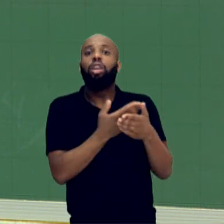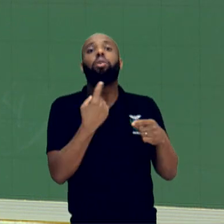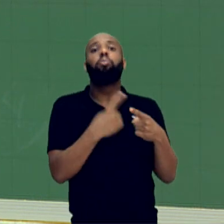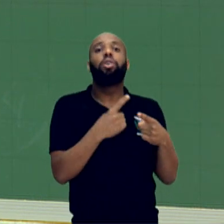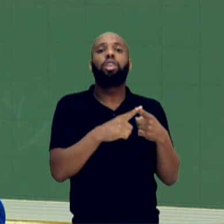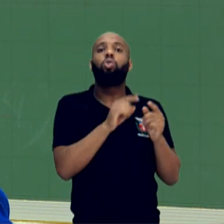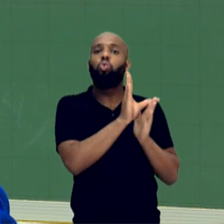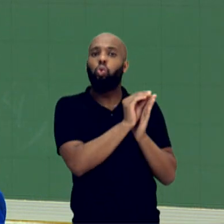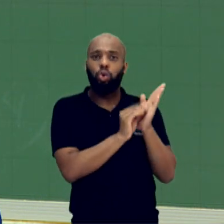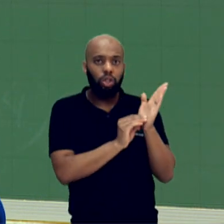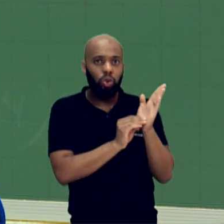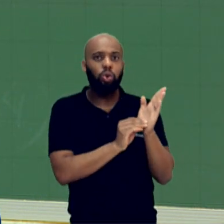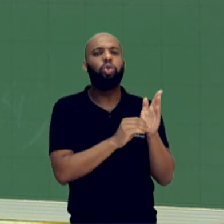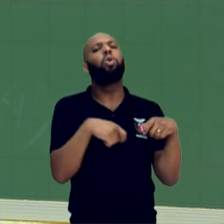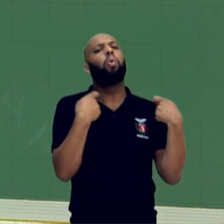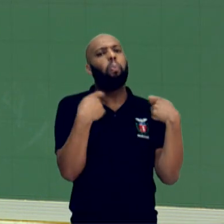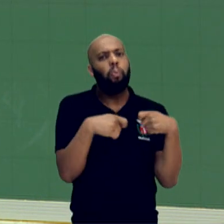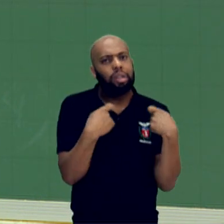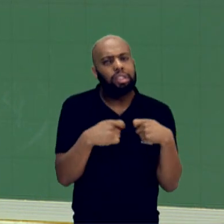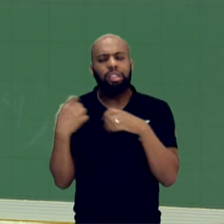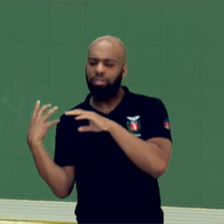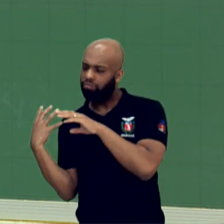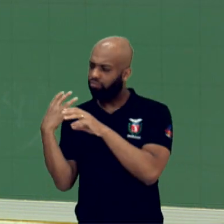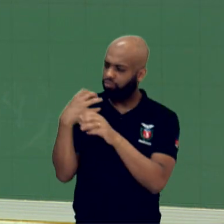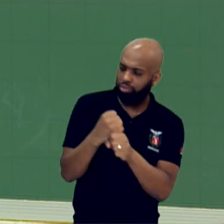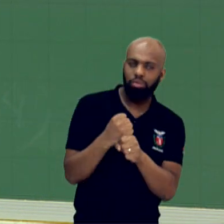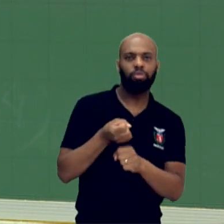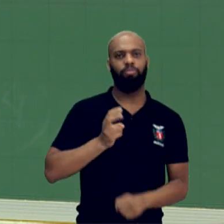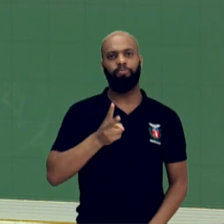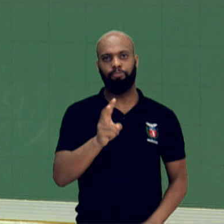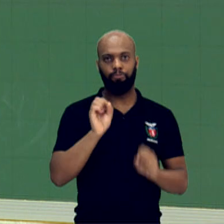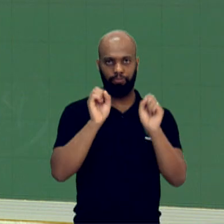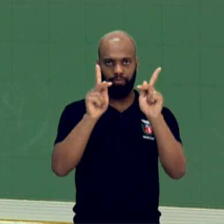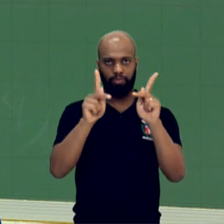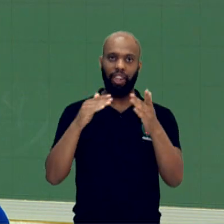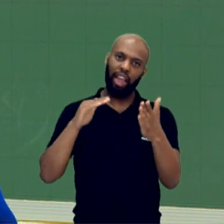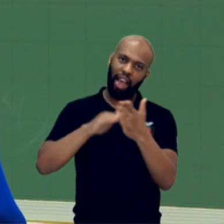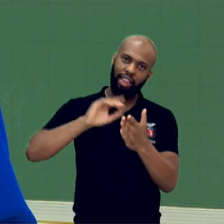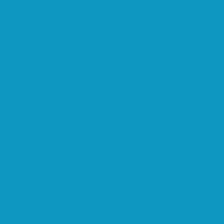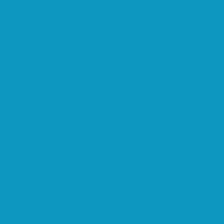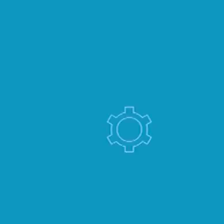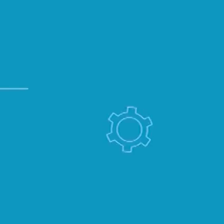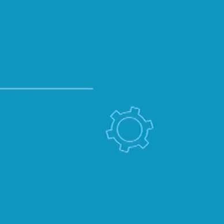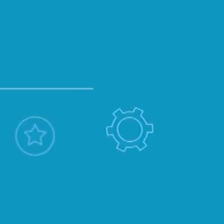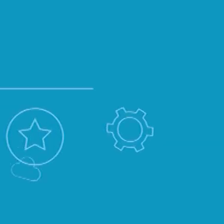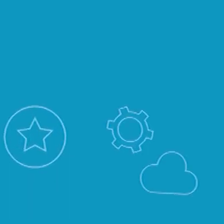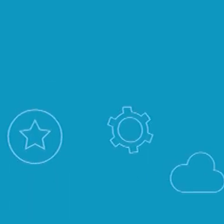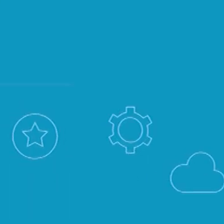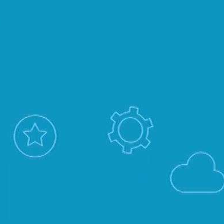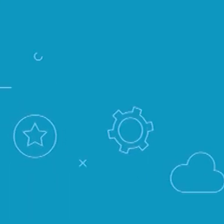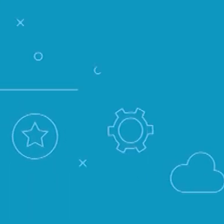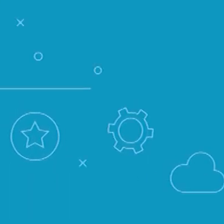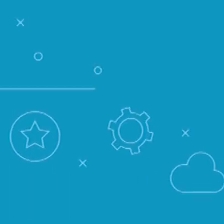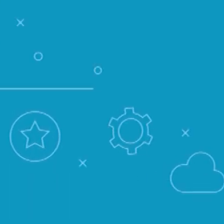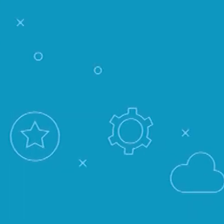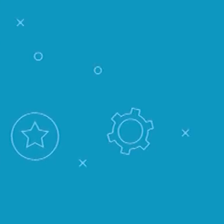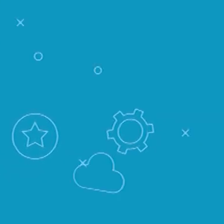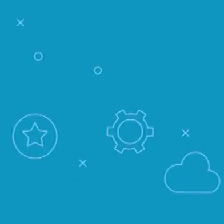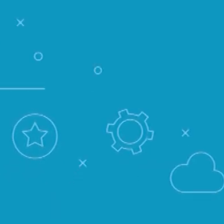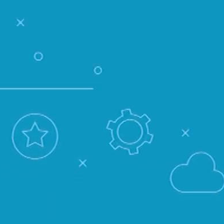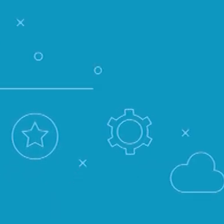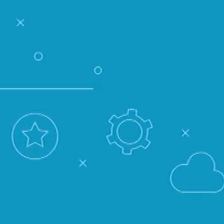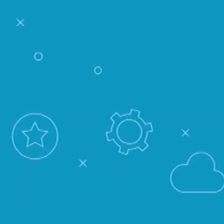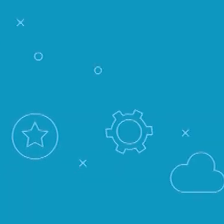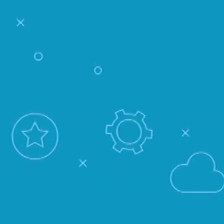porque o conteúdo tem que ser retomado sempre, ok? Então, até a próxima!